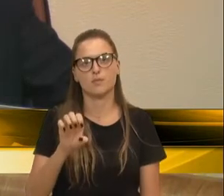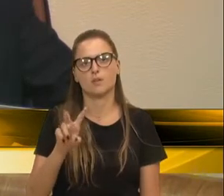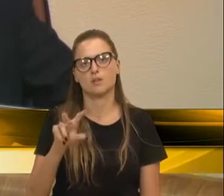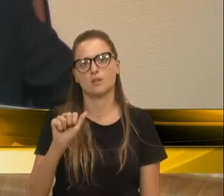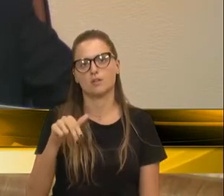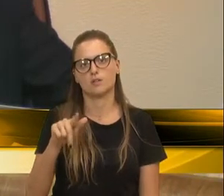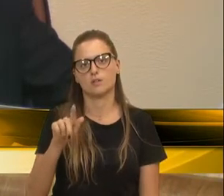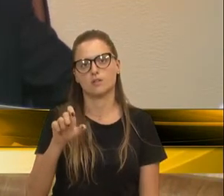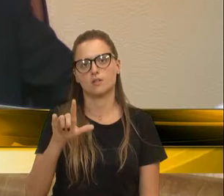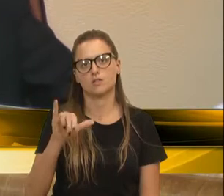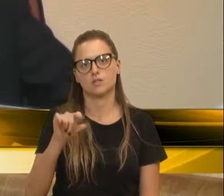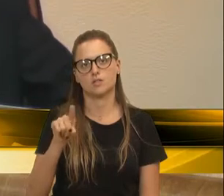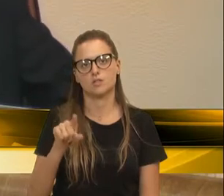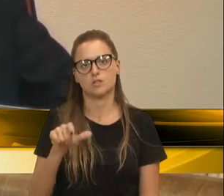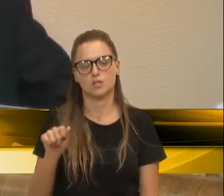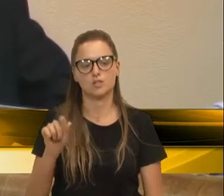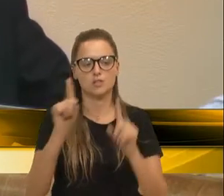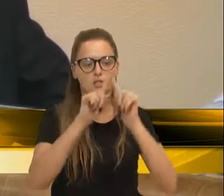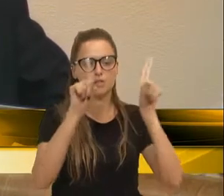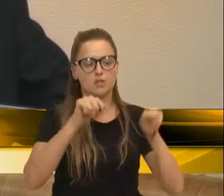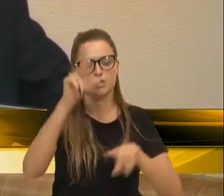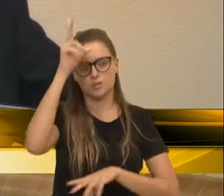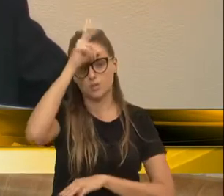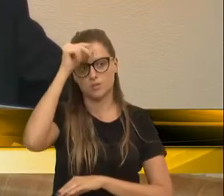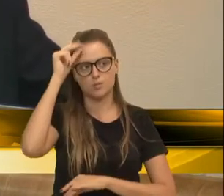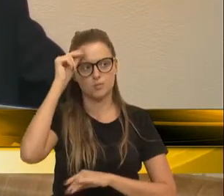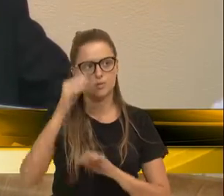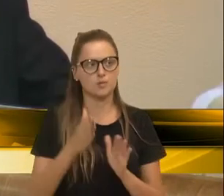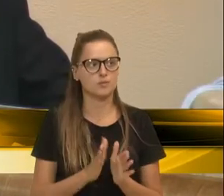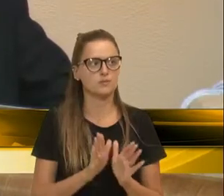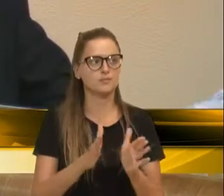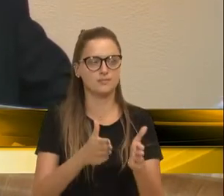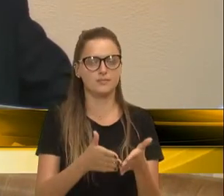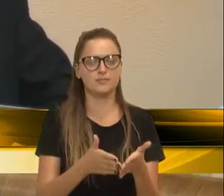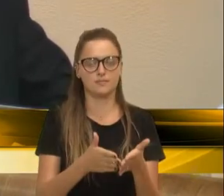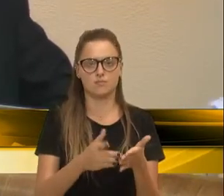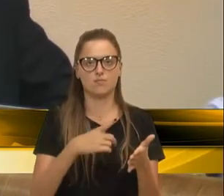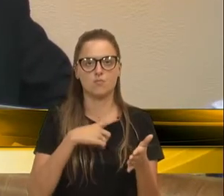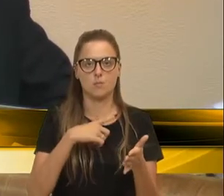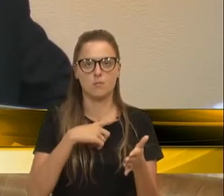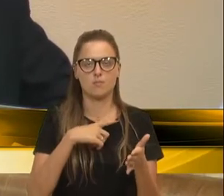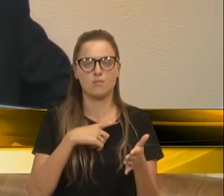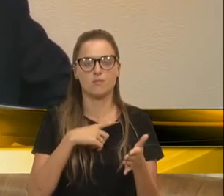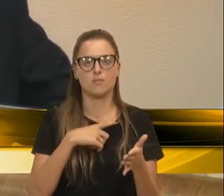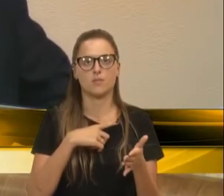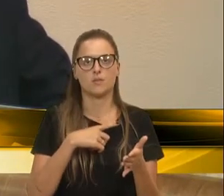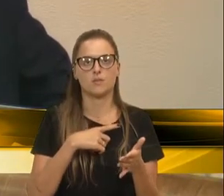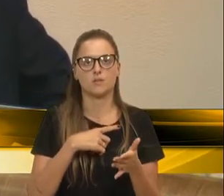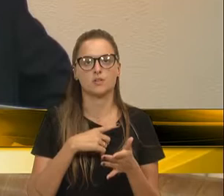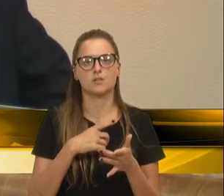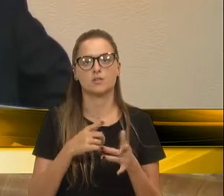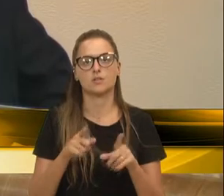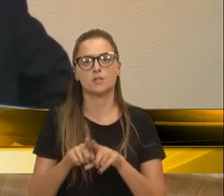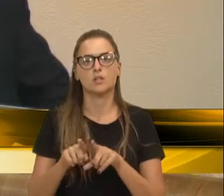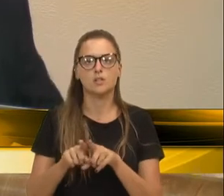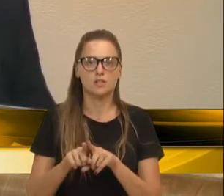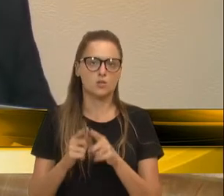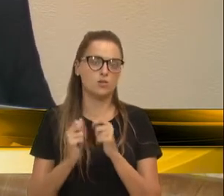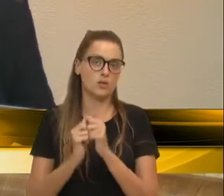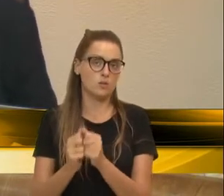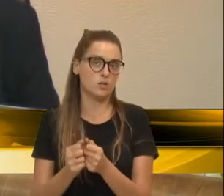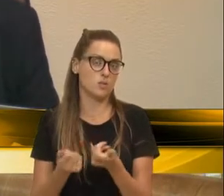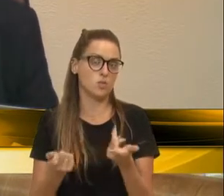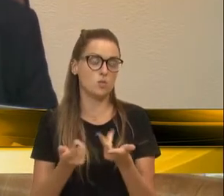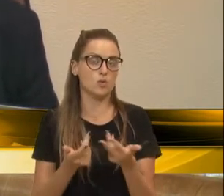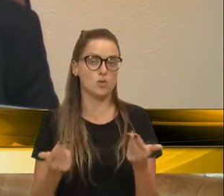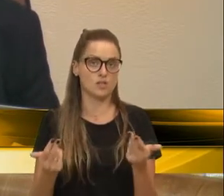Cassânego Lorandi, servidora municipal comissionada, esta com pertinência ao título 11. A intimação